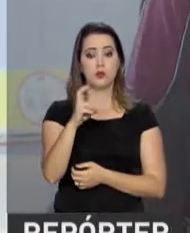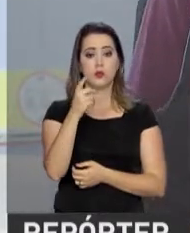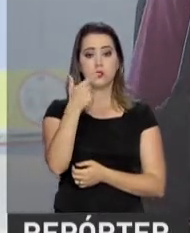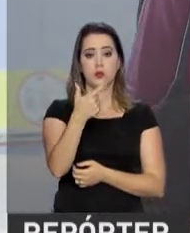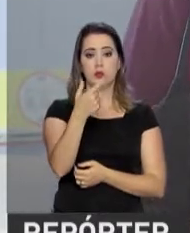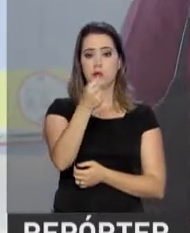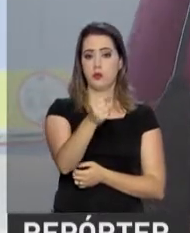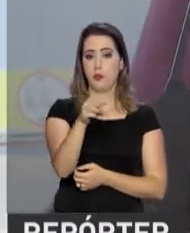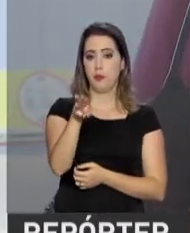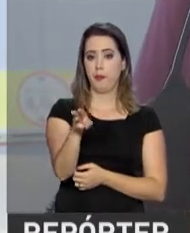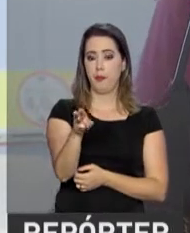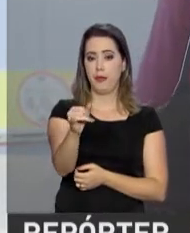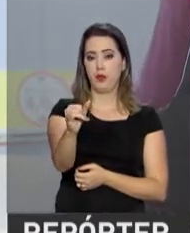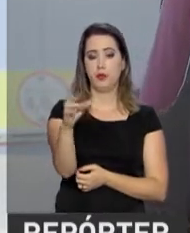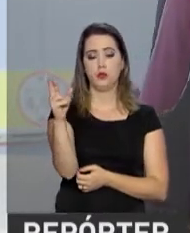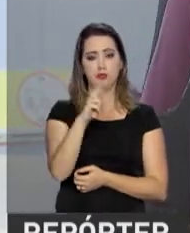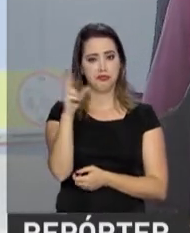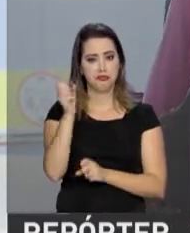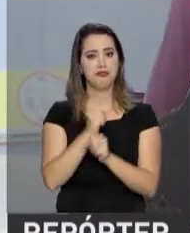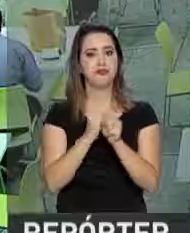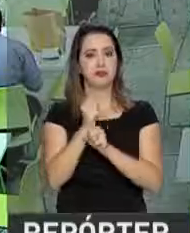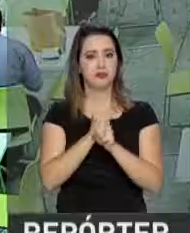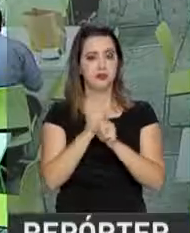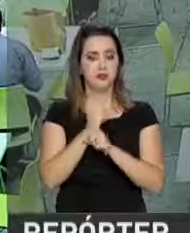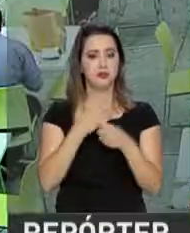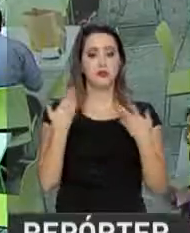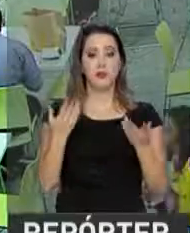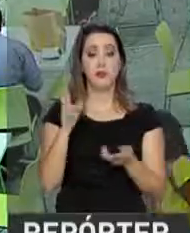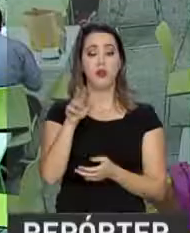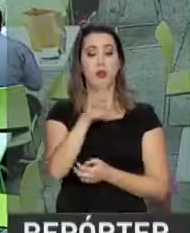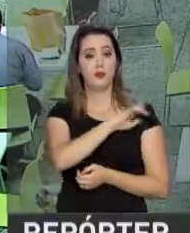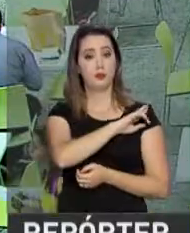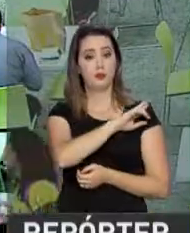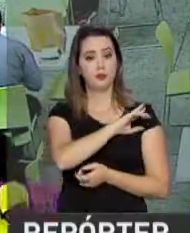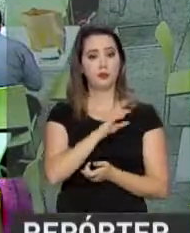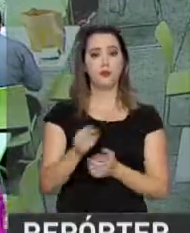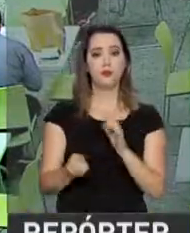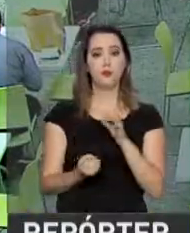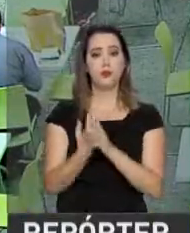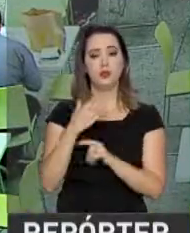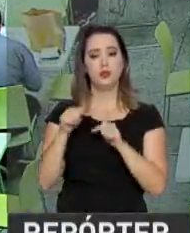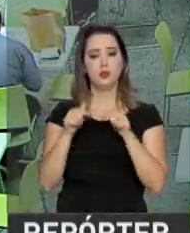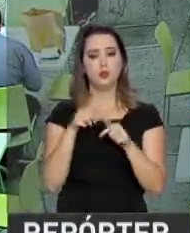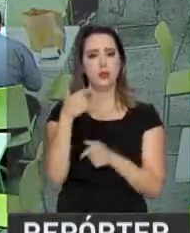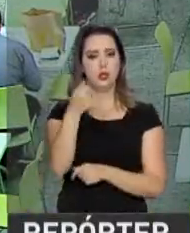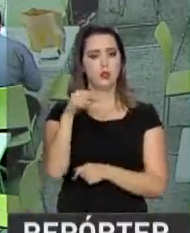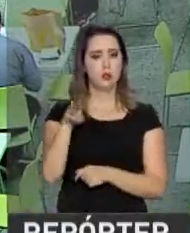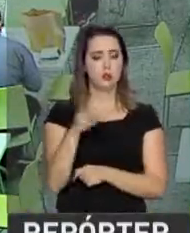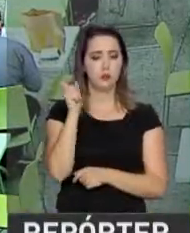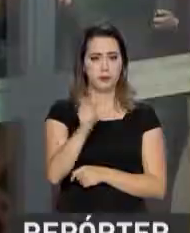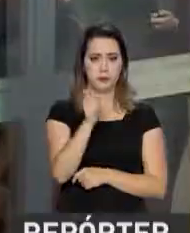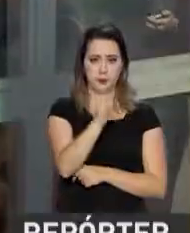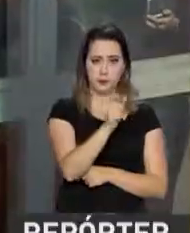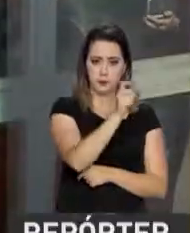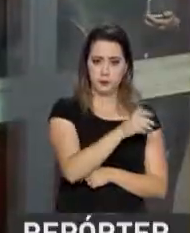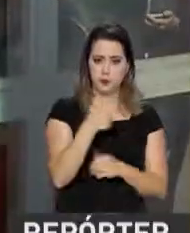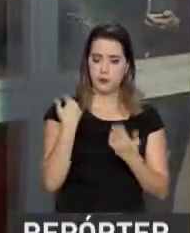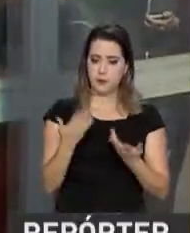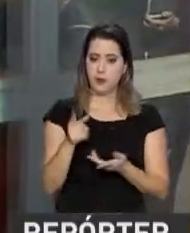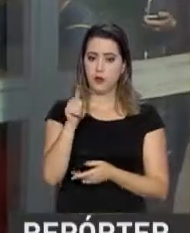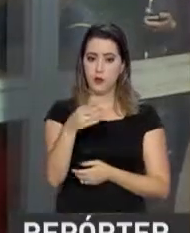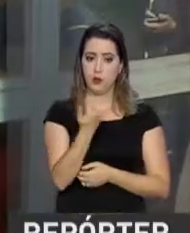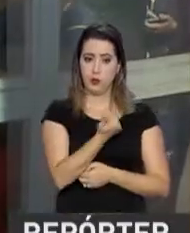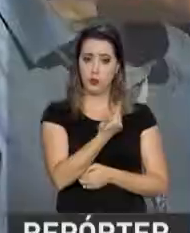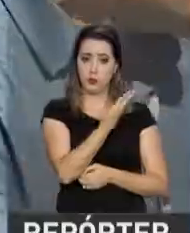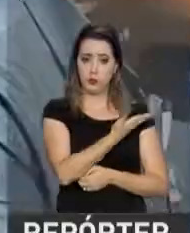bilhões de reais por ano na economia e é responsável pelo emprego de 7 milhões de brasileiros. É o caso